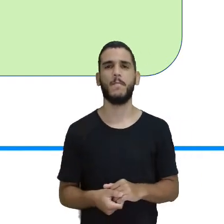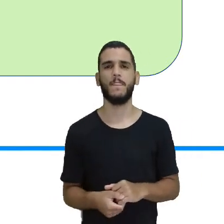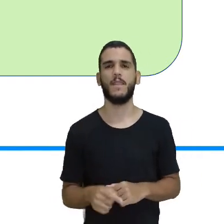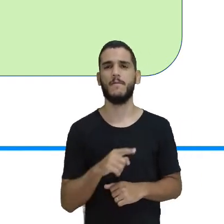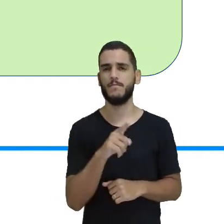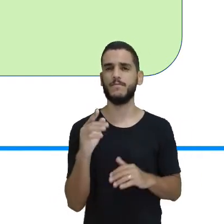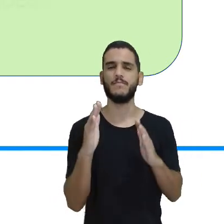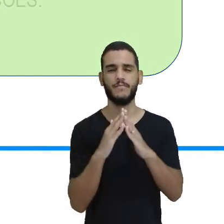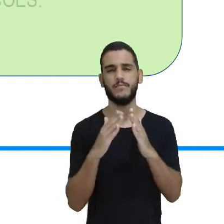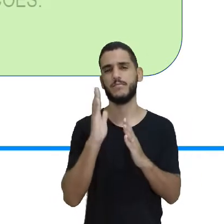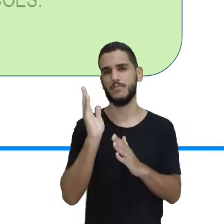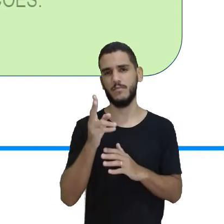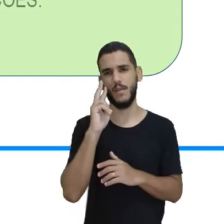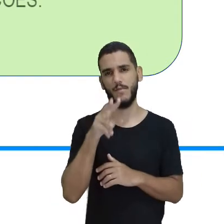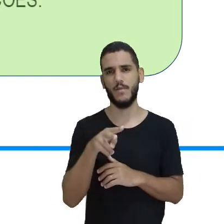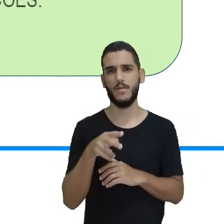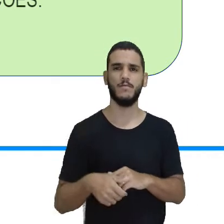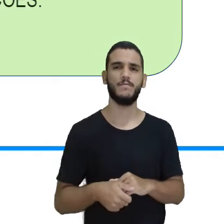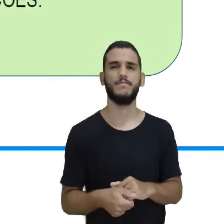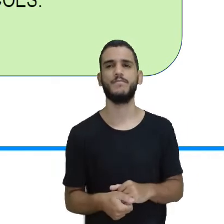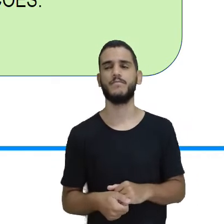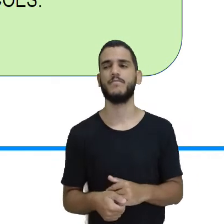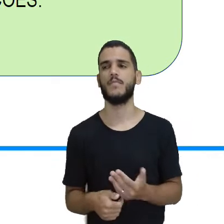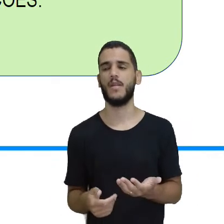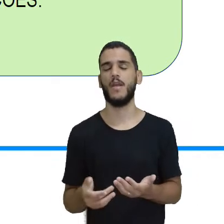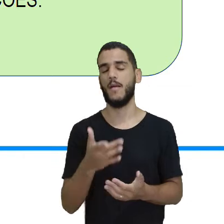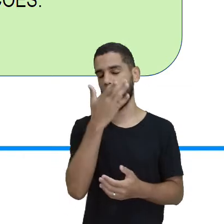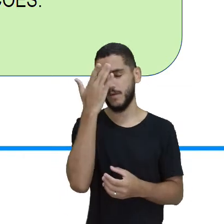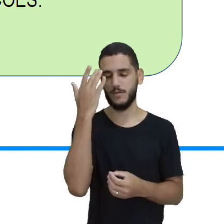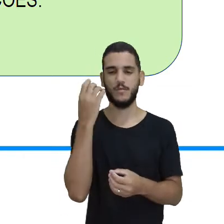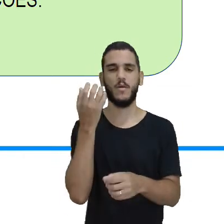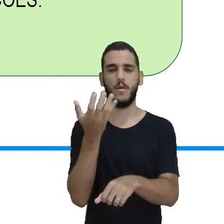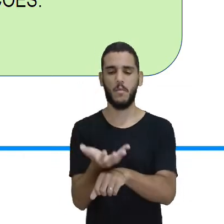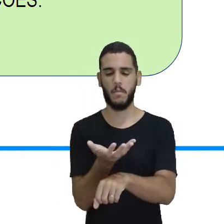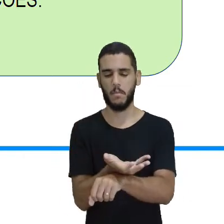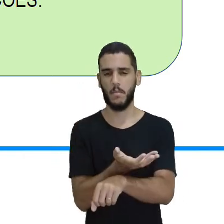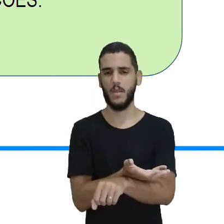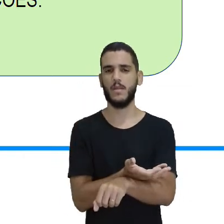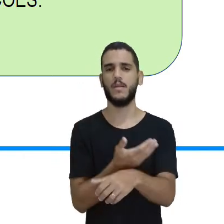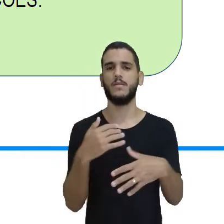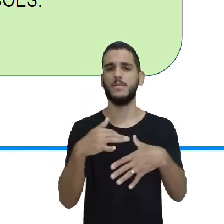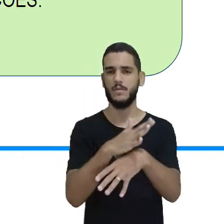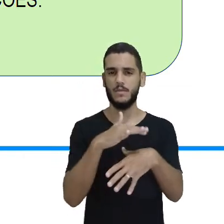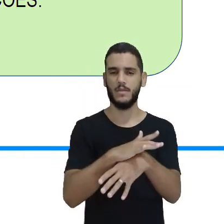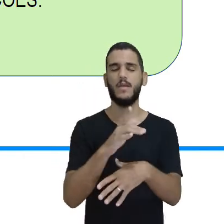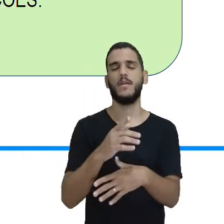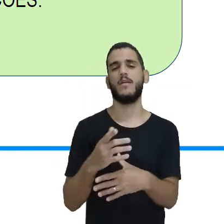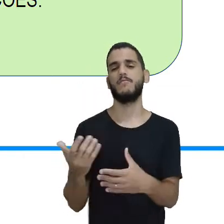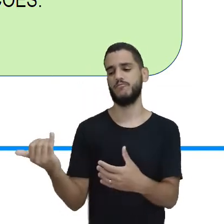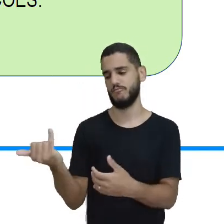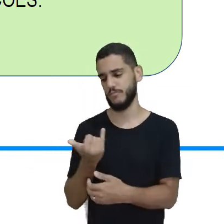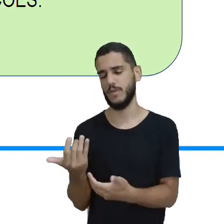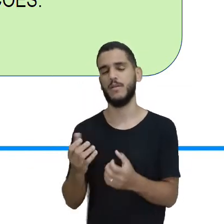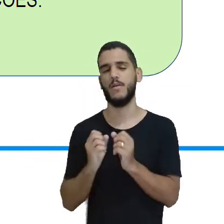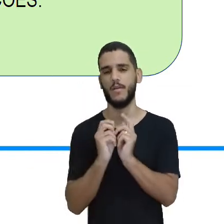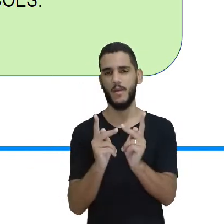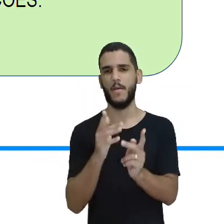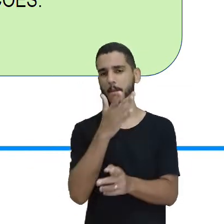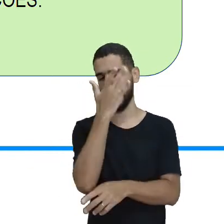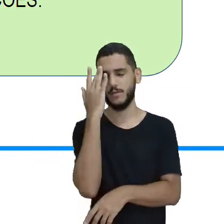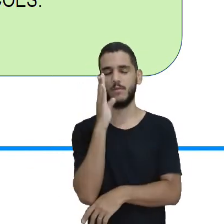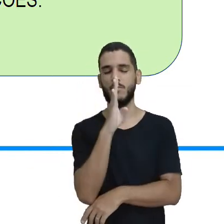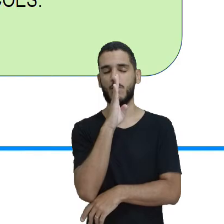de casa já viram algo assim? Como plantações na área das cidades? Se viram, compartilha. O pessoal está caladinho agora, né, professora Keise?